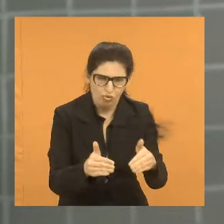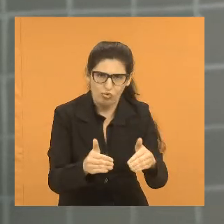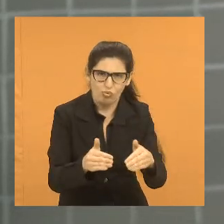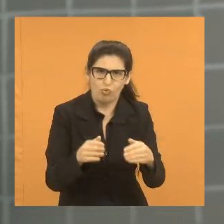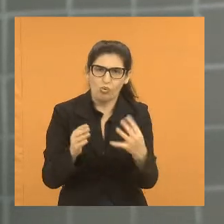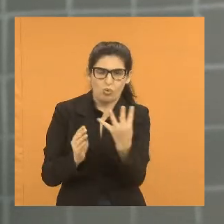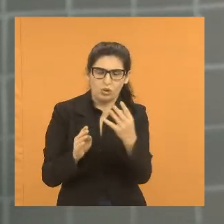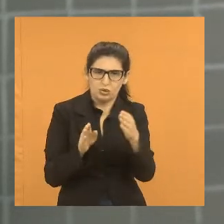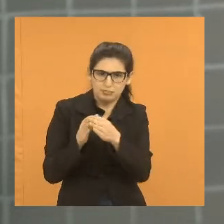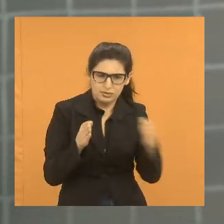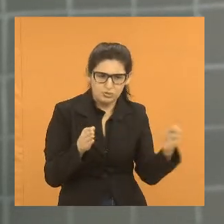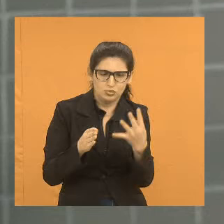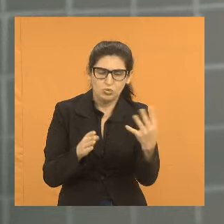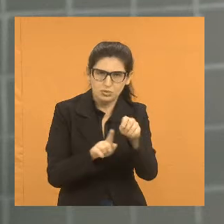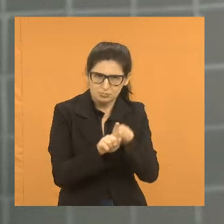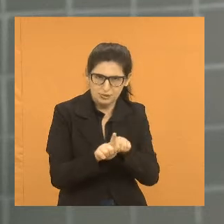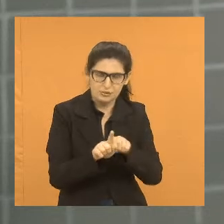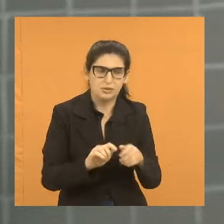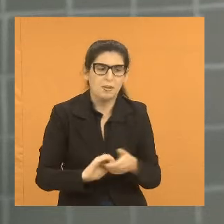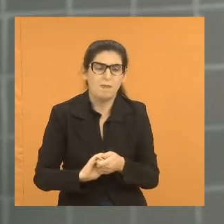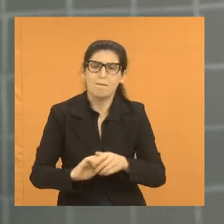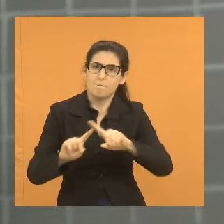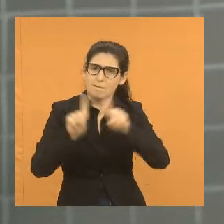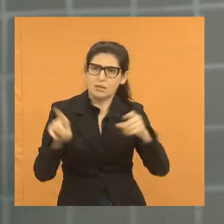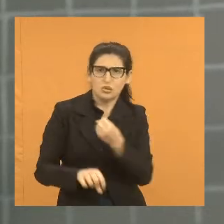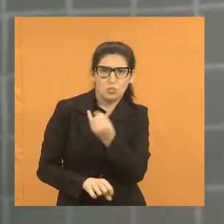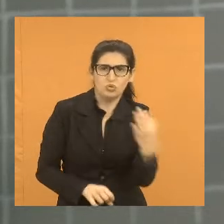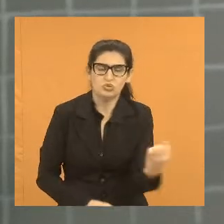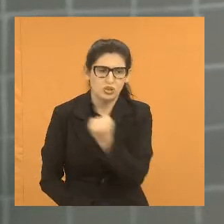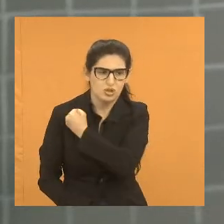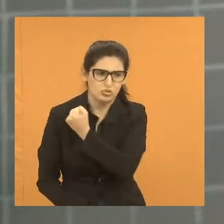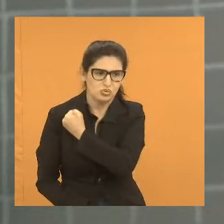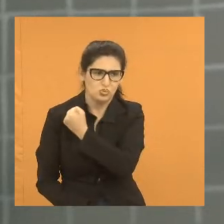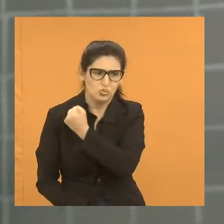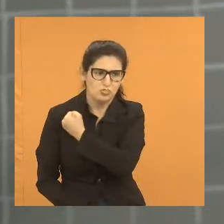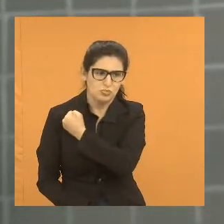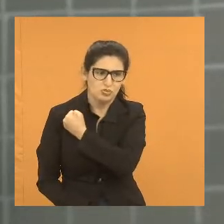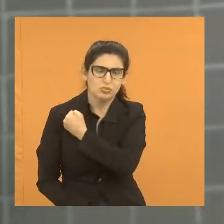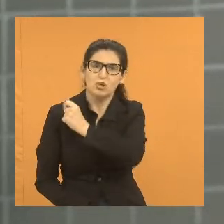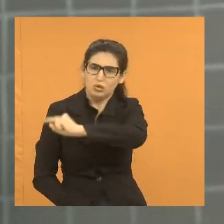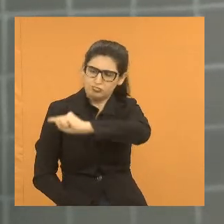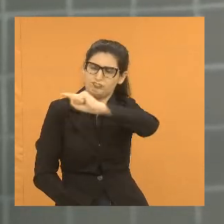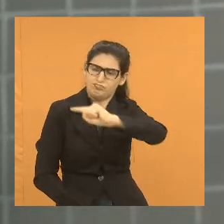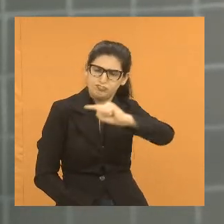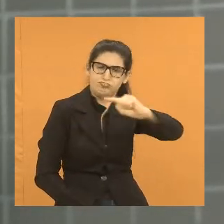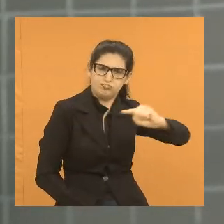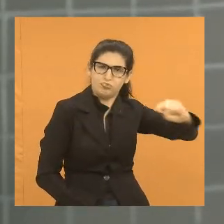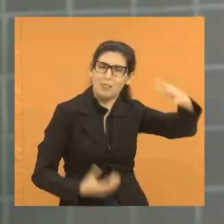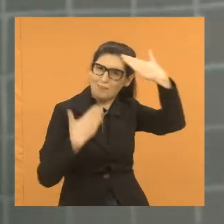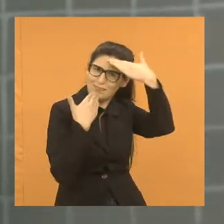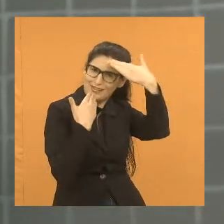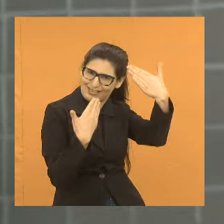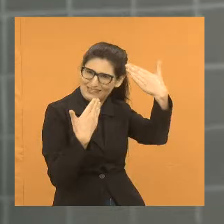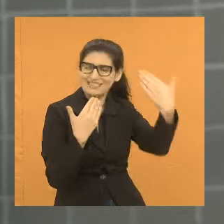maneira, os números tiveram um ligeiro incremento. Muito obrigado.